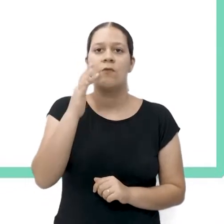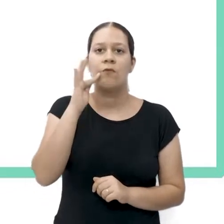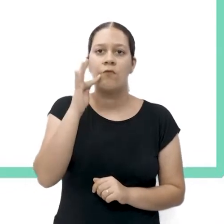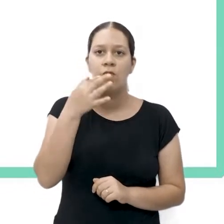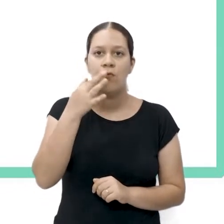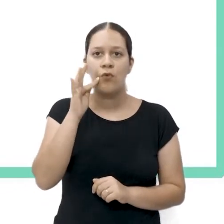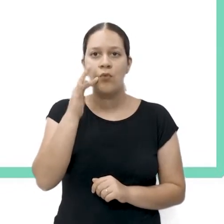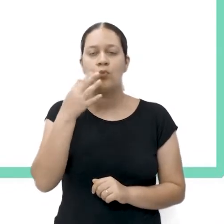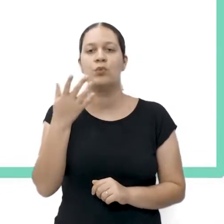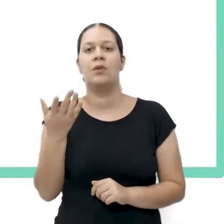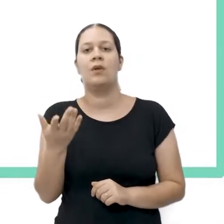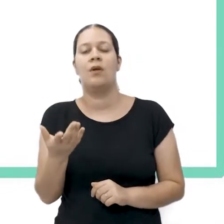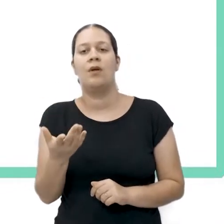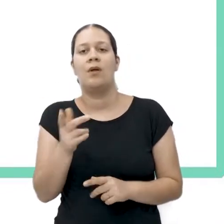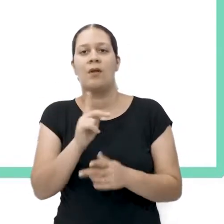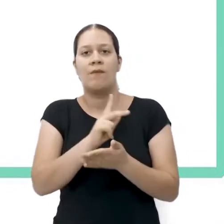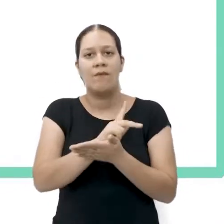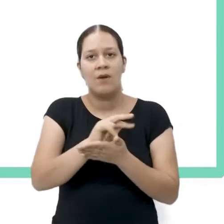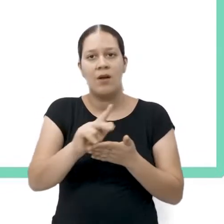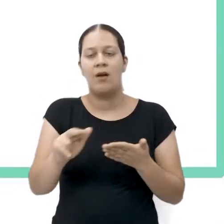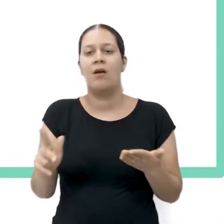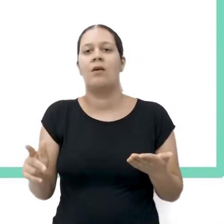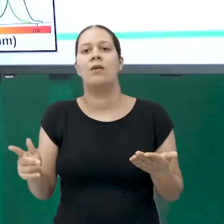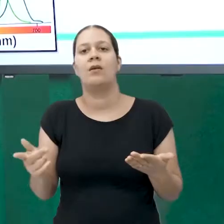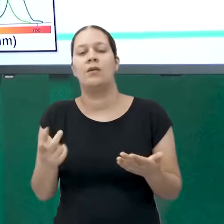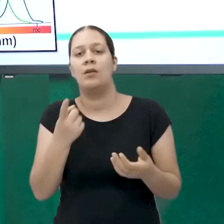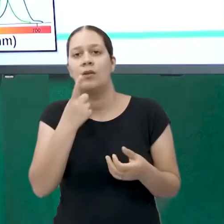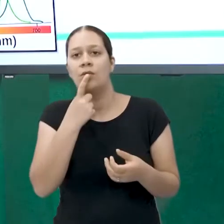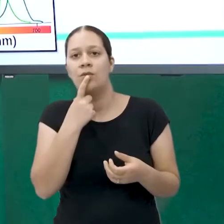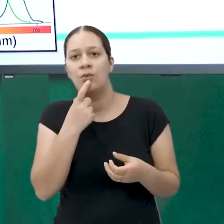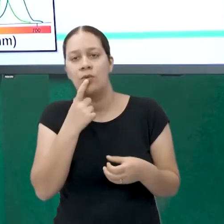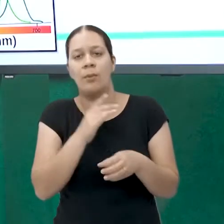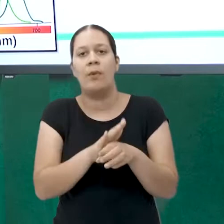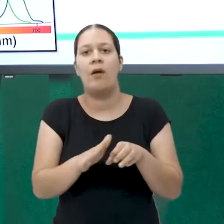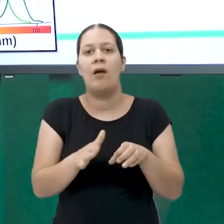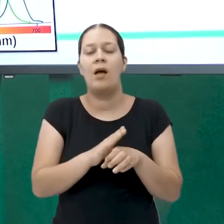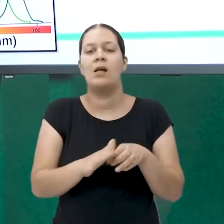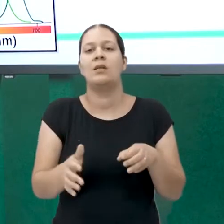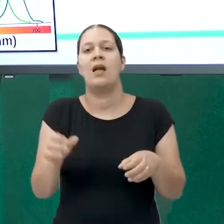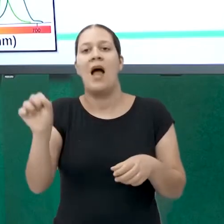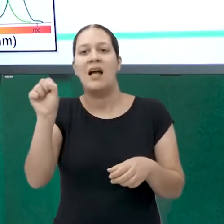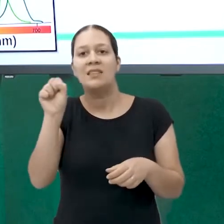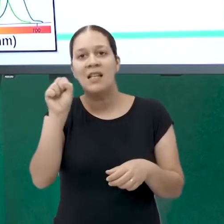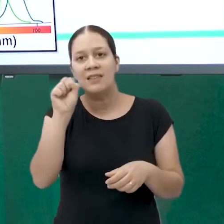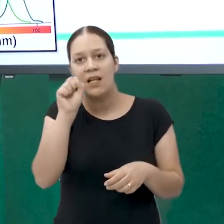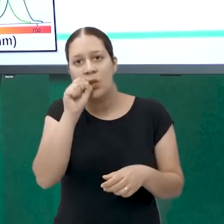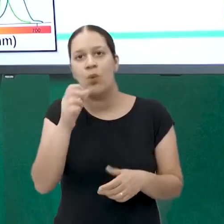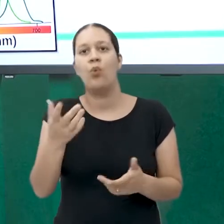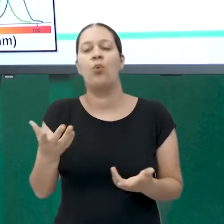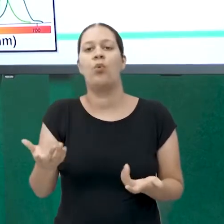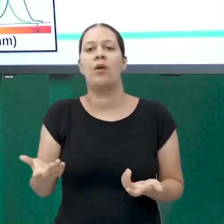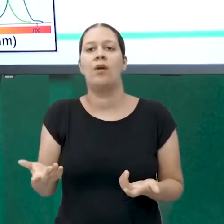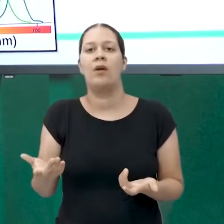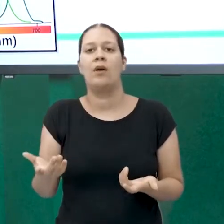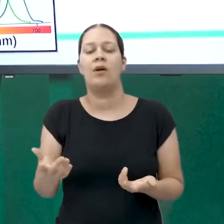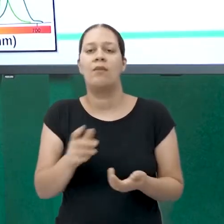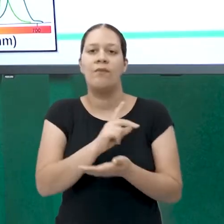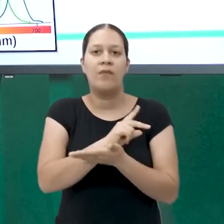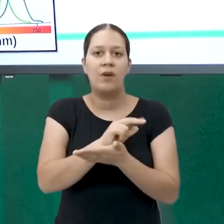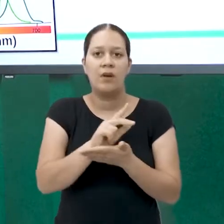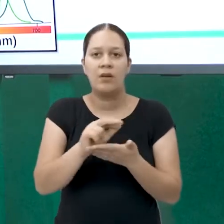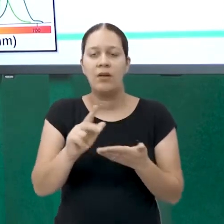estão nessas frutas, nesses legumes alaranjados, avermelhados, tomate, cenoura,